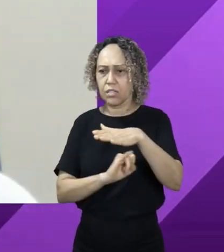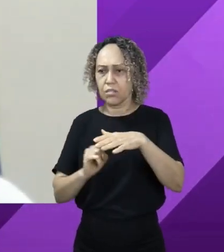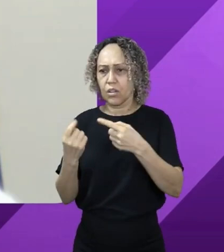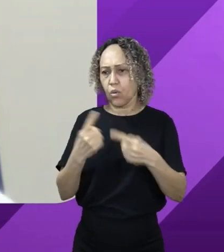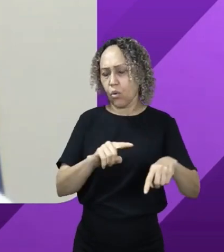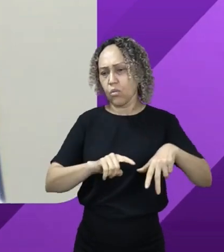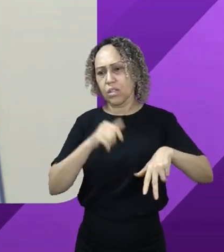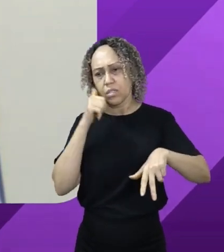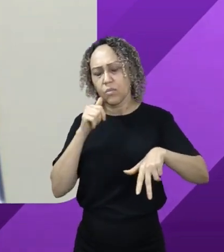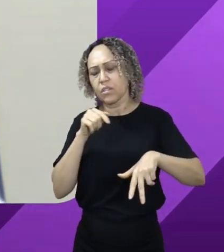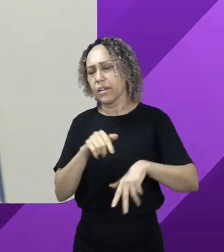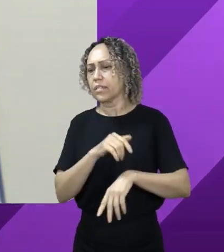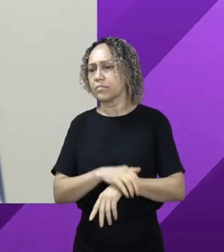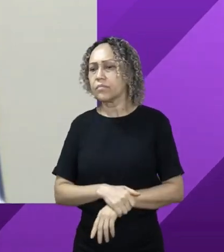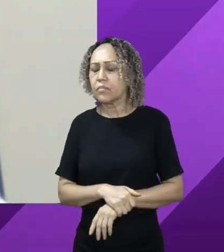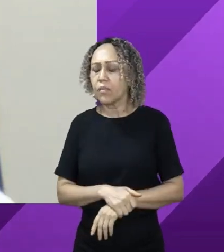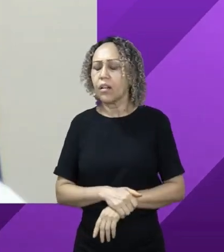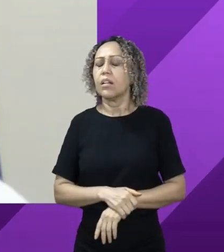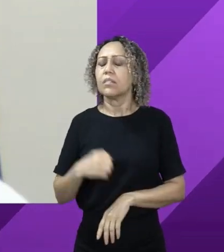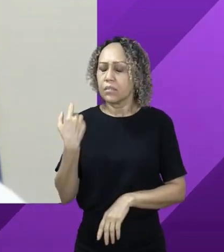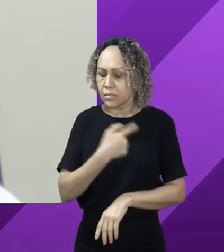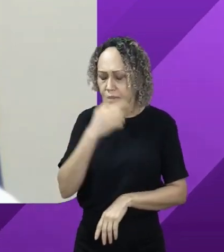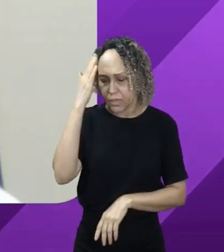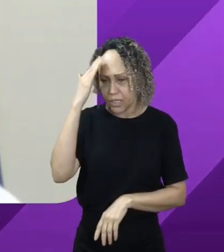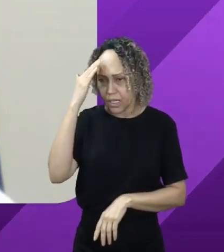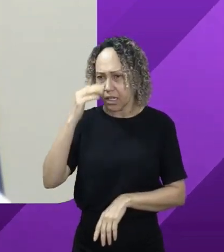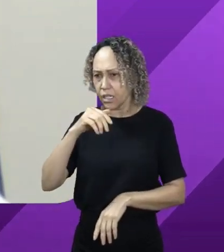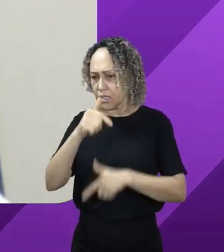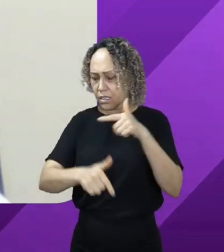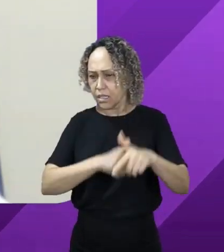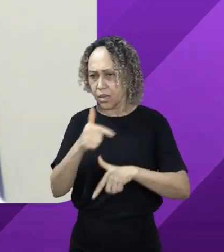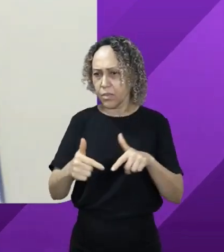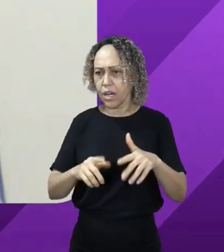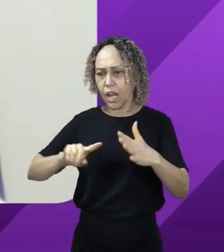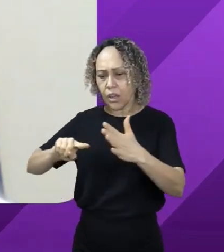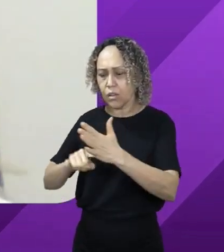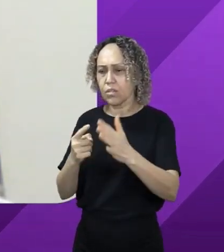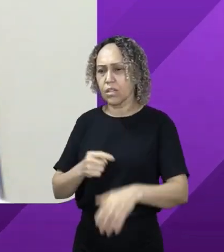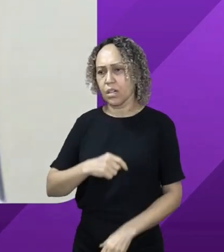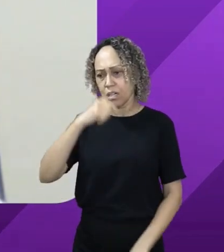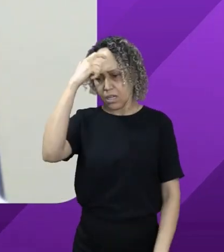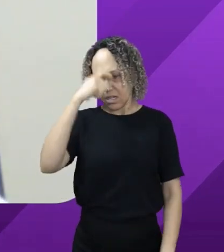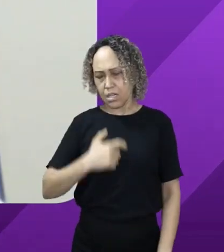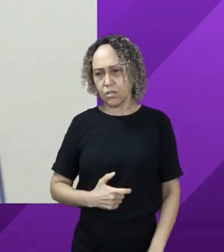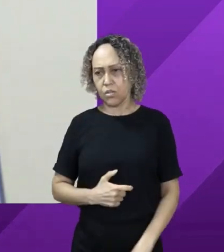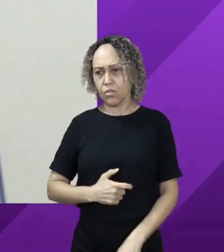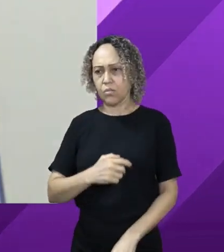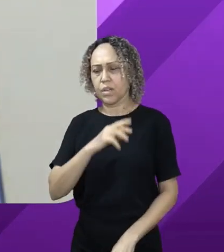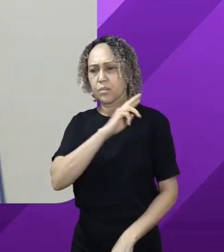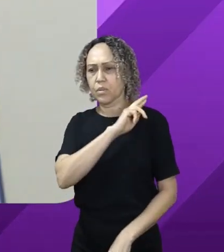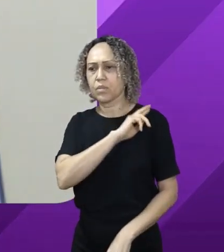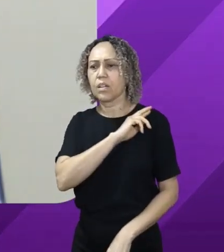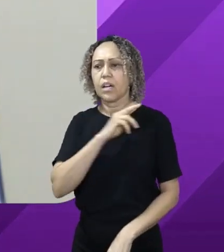tem um entendimento que nessa ação, ao denunciar, na minha prerrogativa de vereadora, que também é de fiscalizar o executivo, né, a gente sofreu